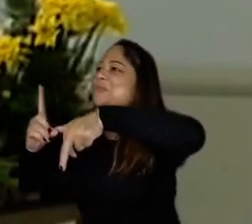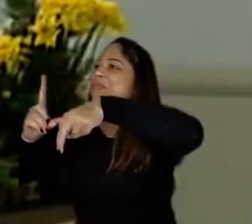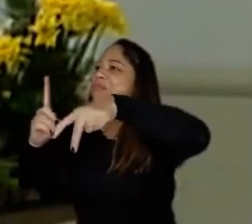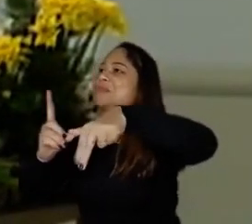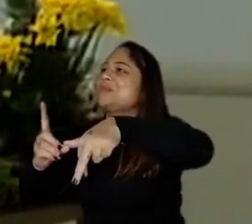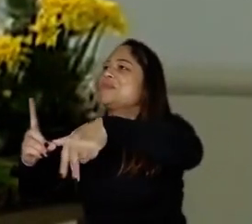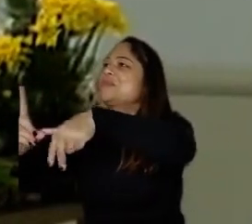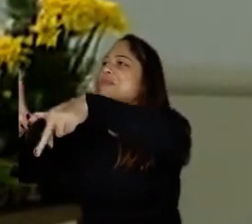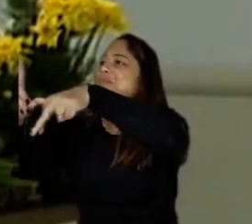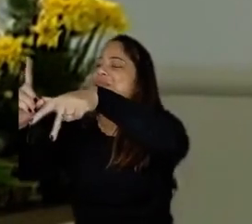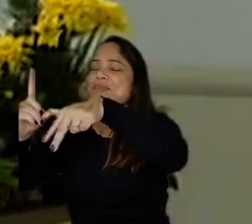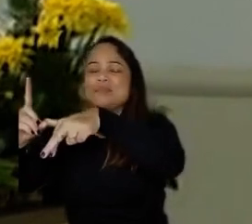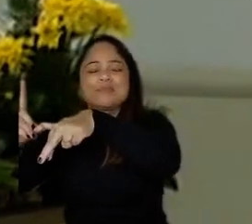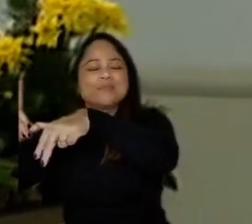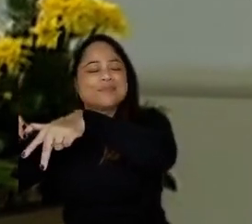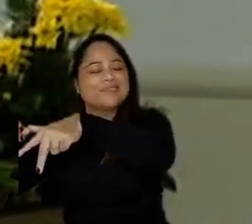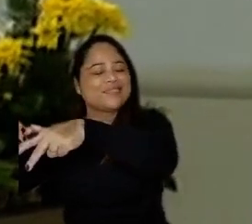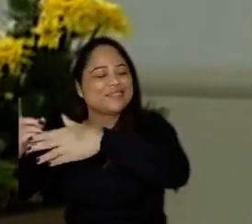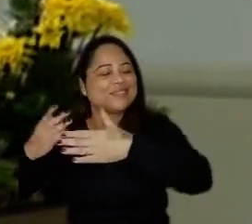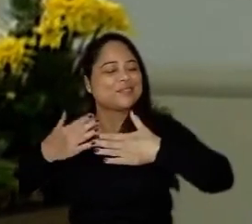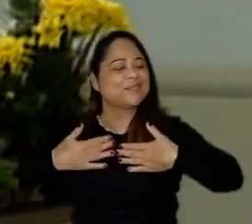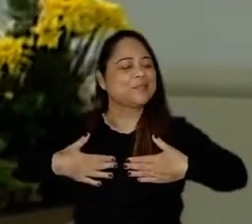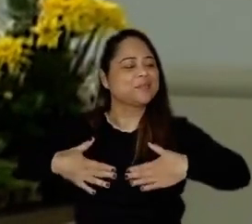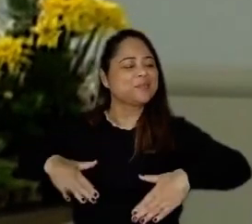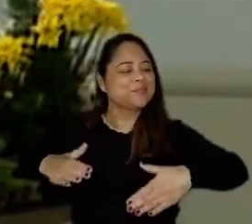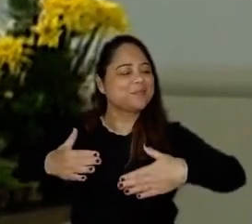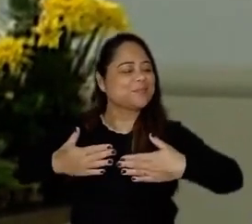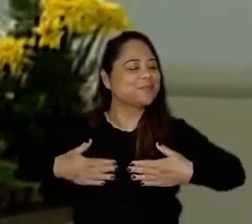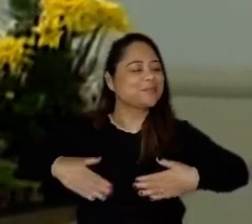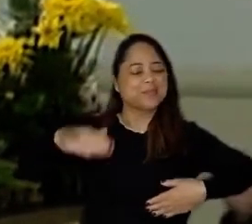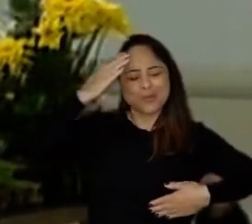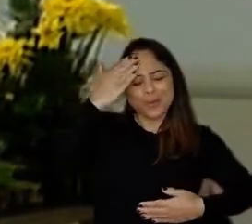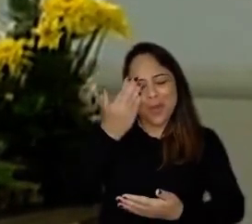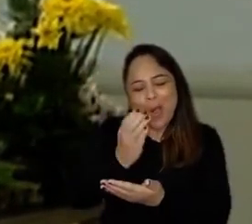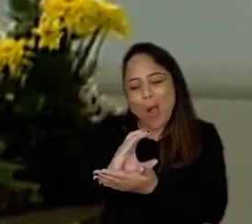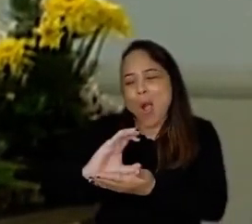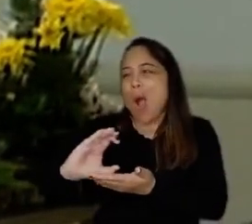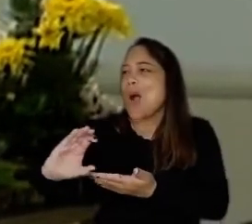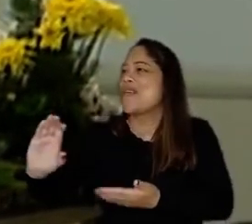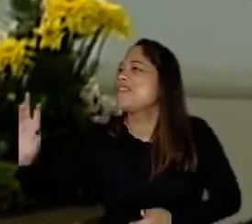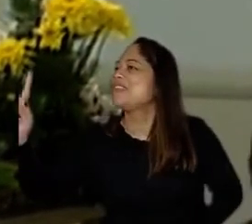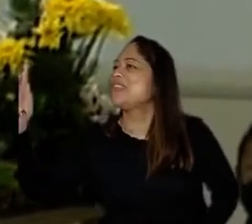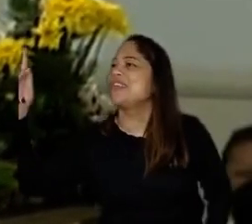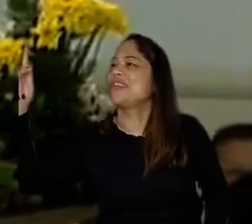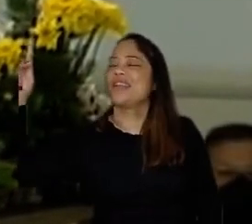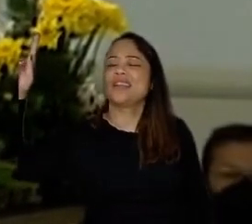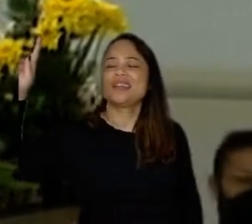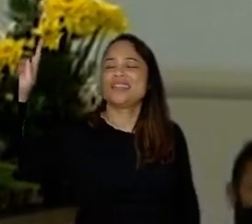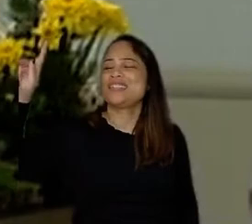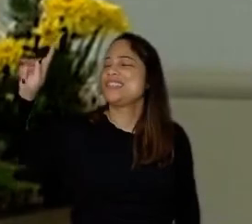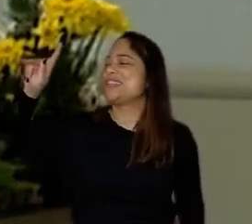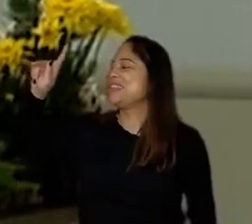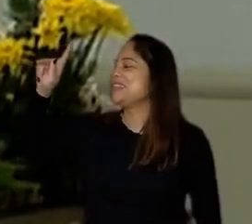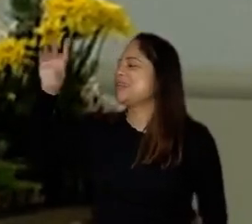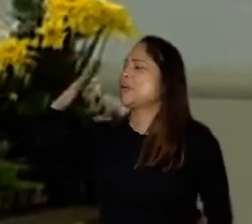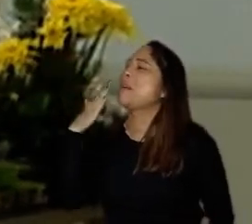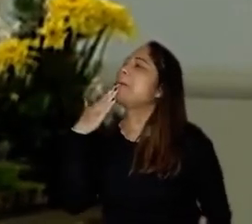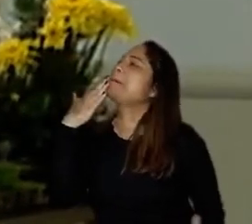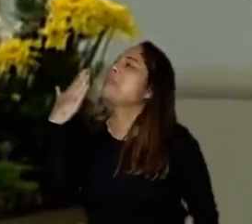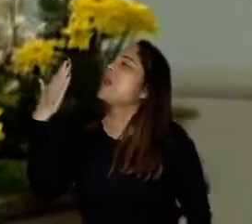ti. Fecho os olhos e confio em ti. Eu confio.